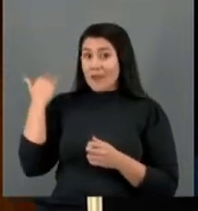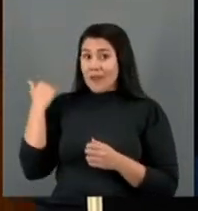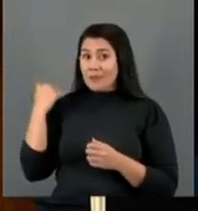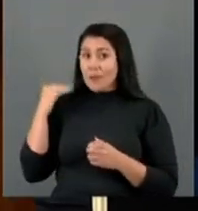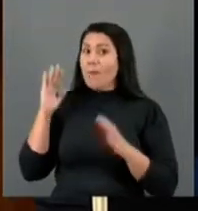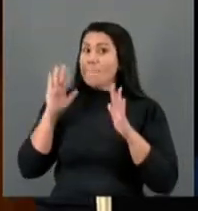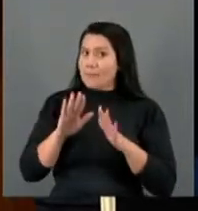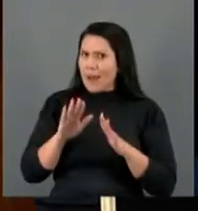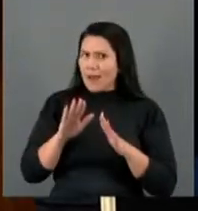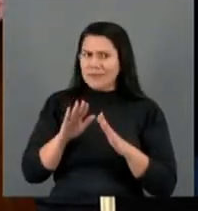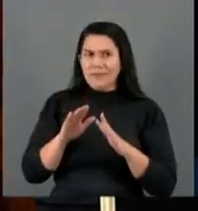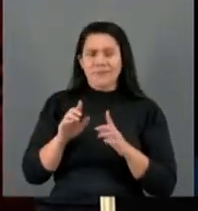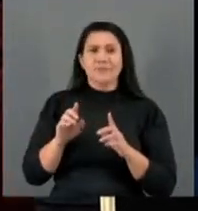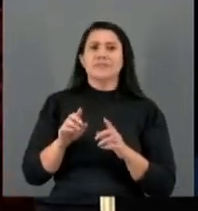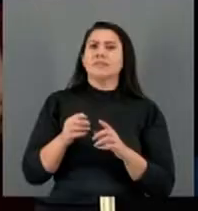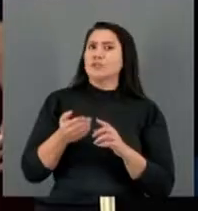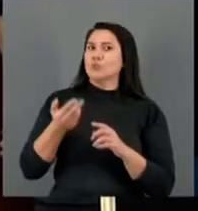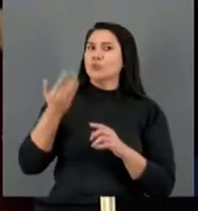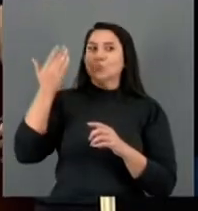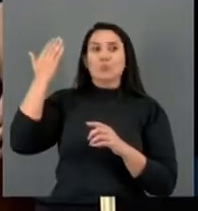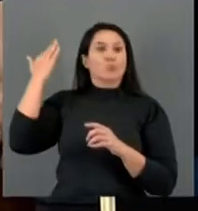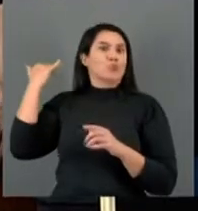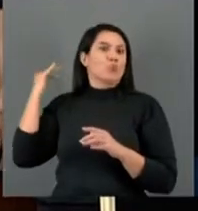falar de